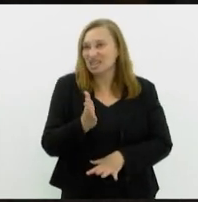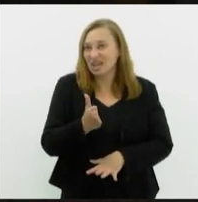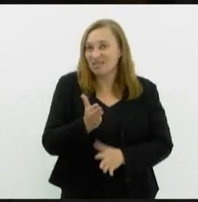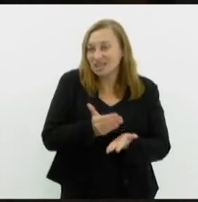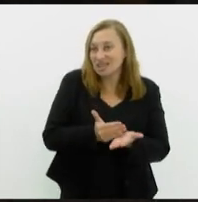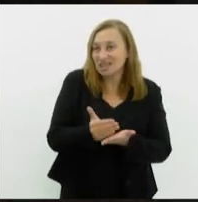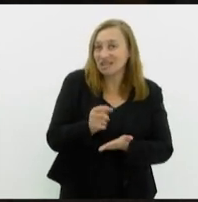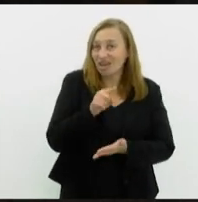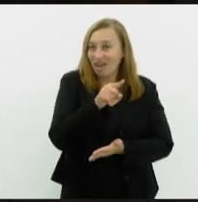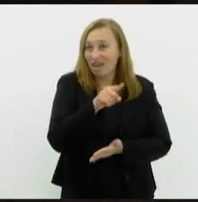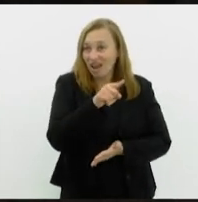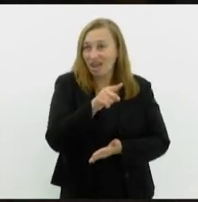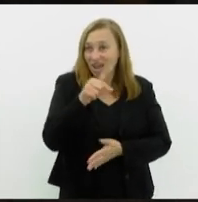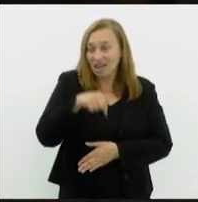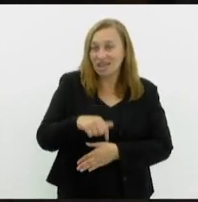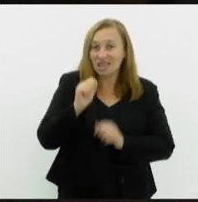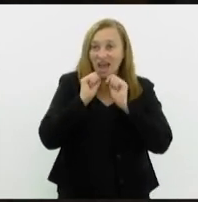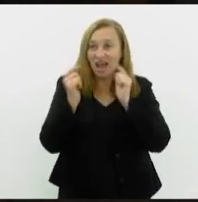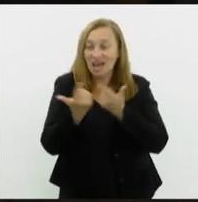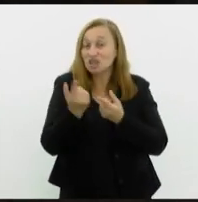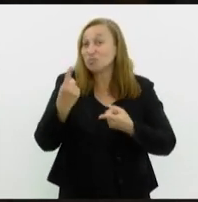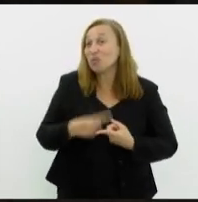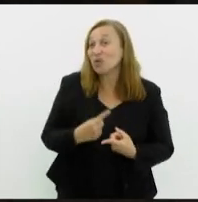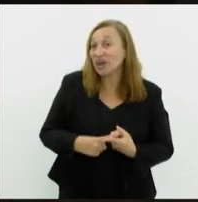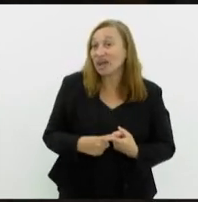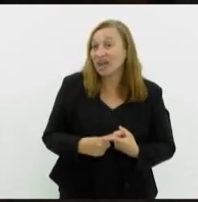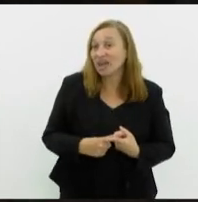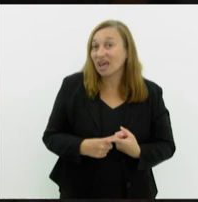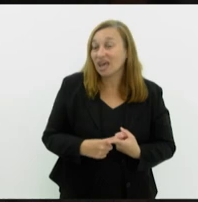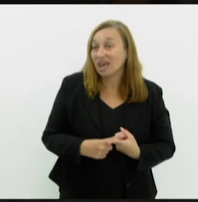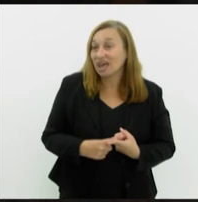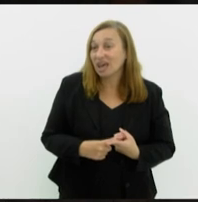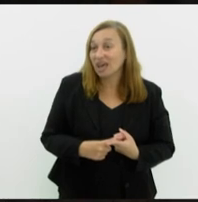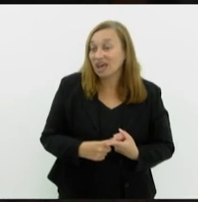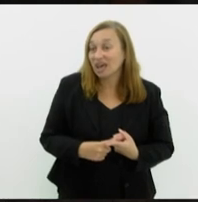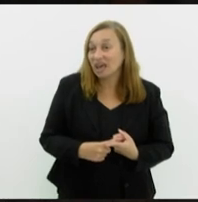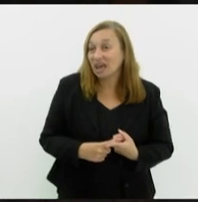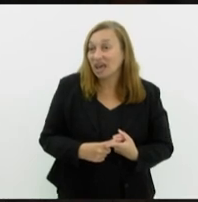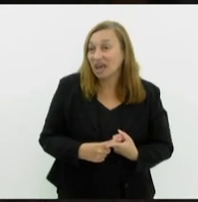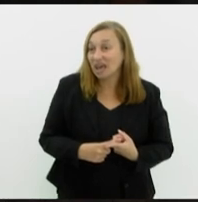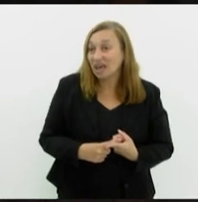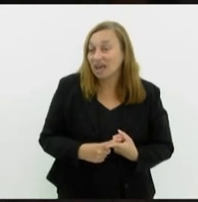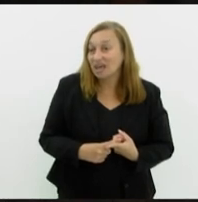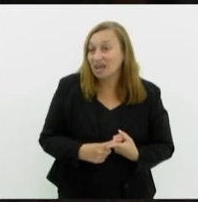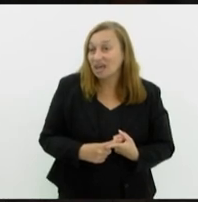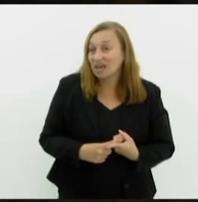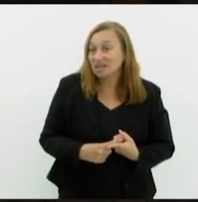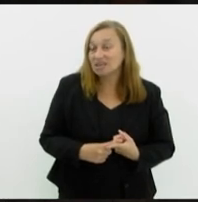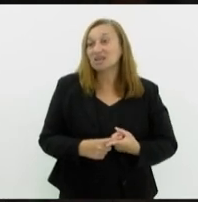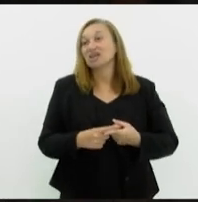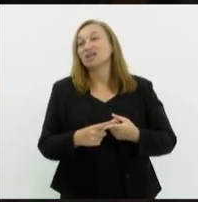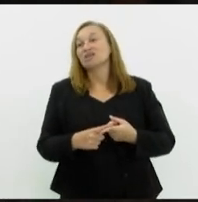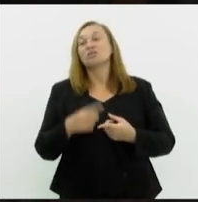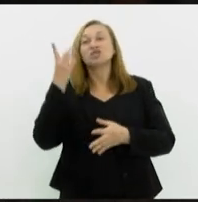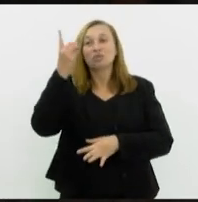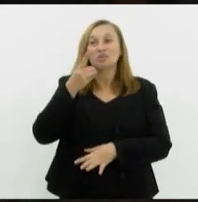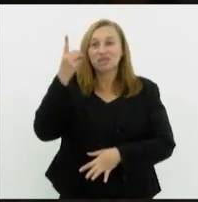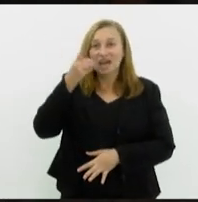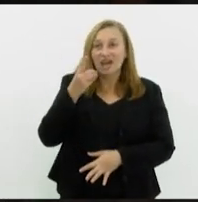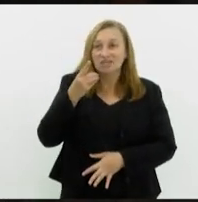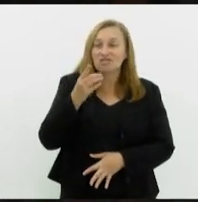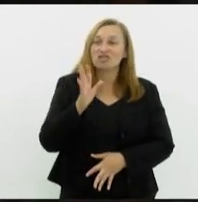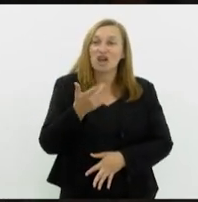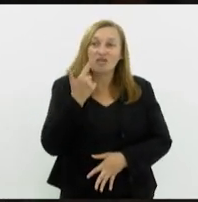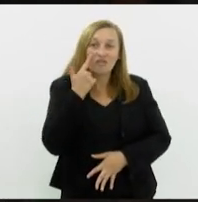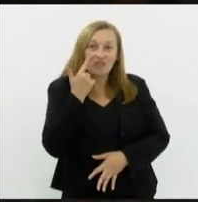ele aqui na Alerge, porque aqui, como em qualquer lugar na política, os deputados acabam vendo